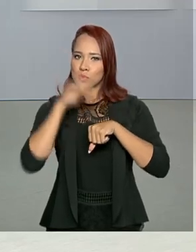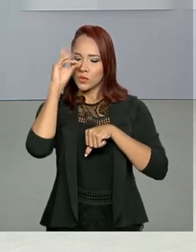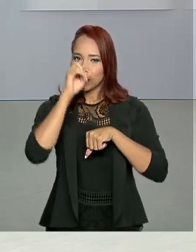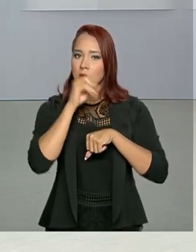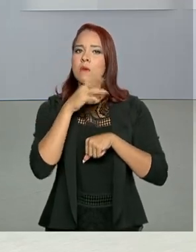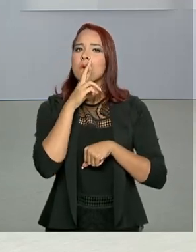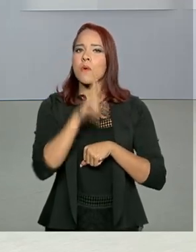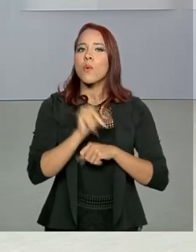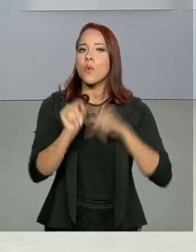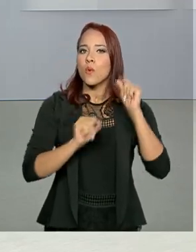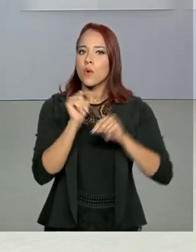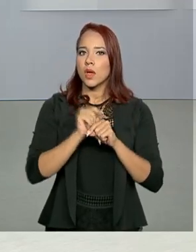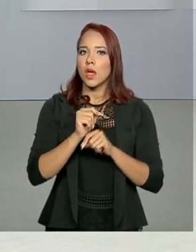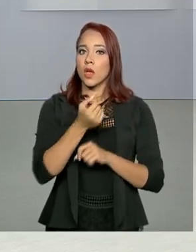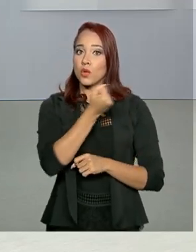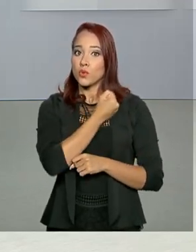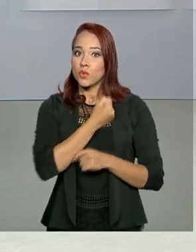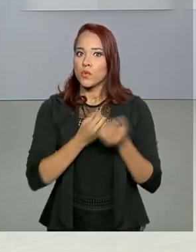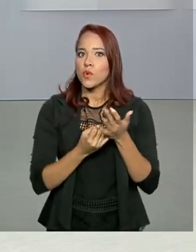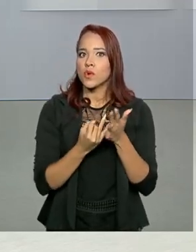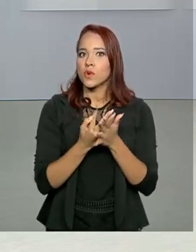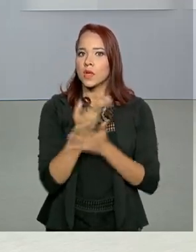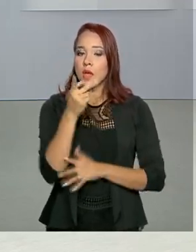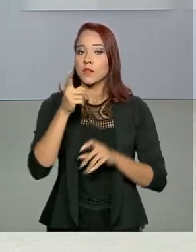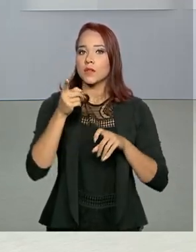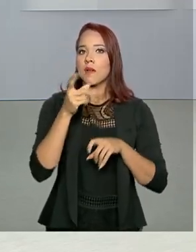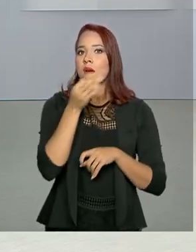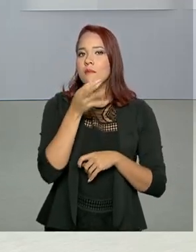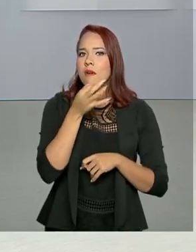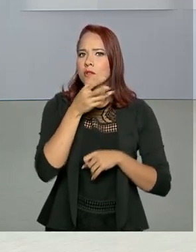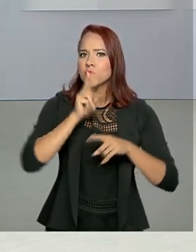resultado, o número de medicamentos quase dobrou.